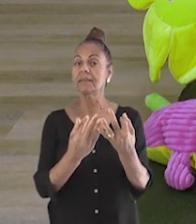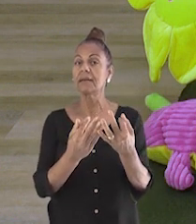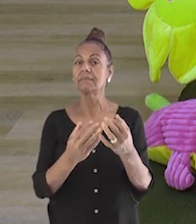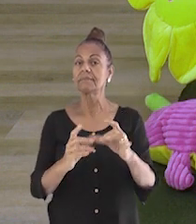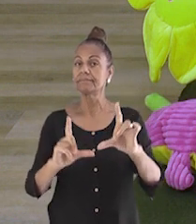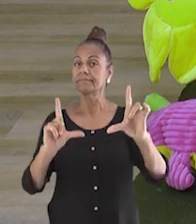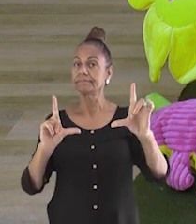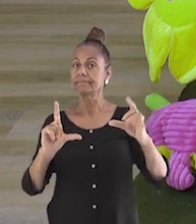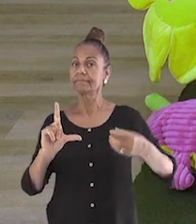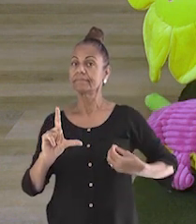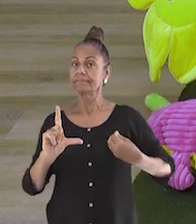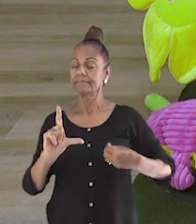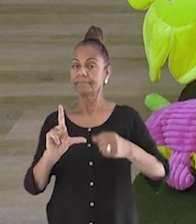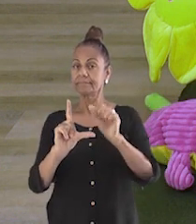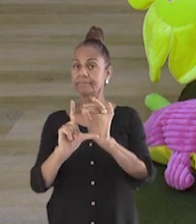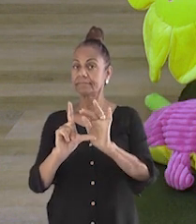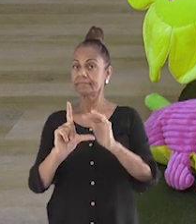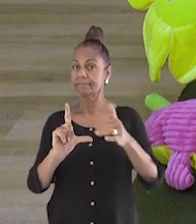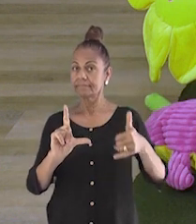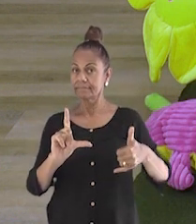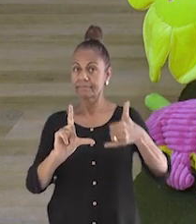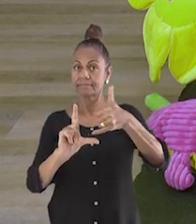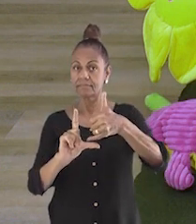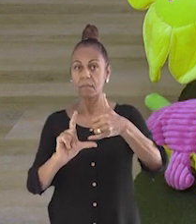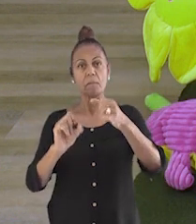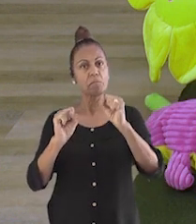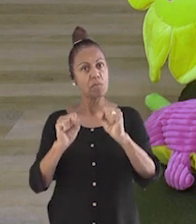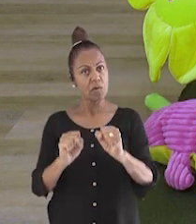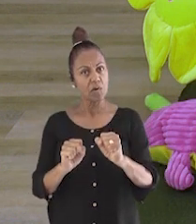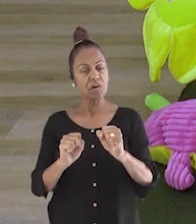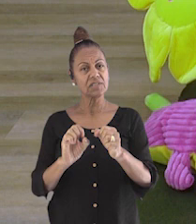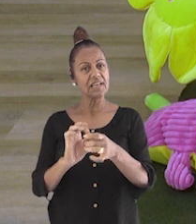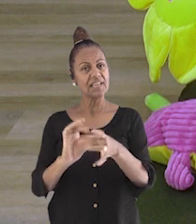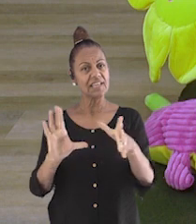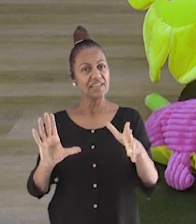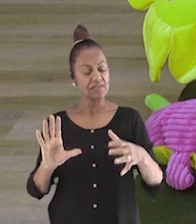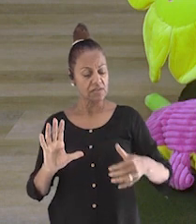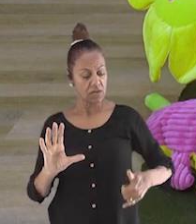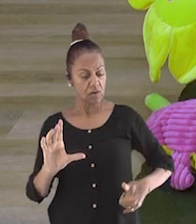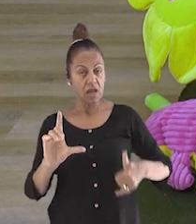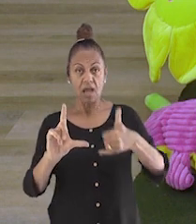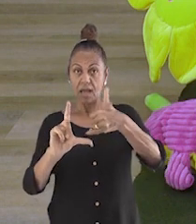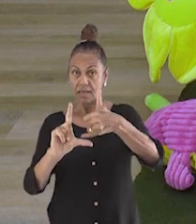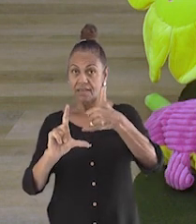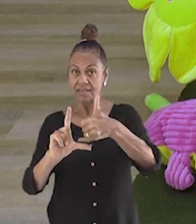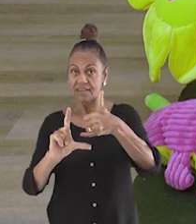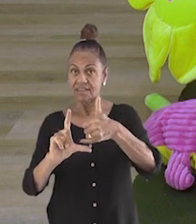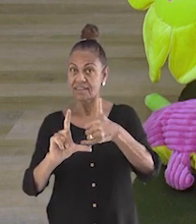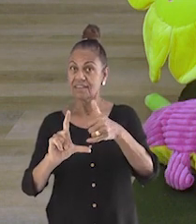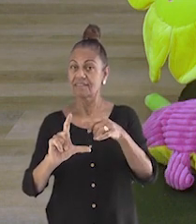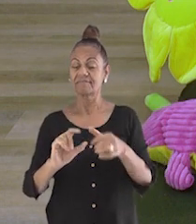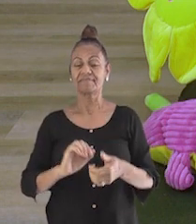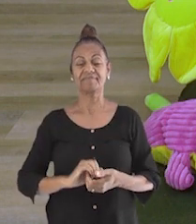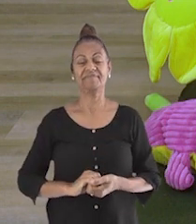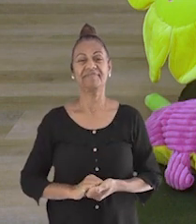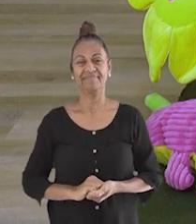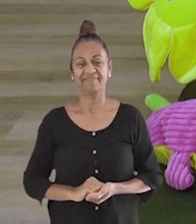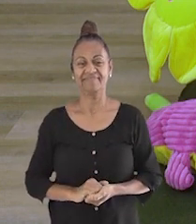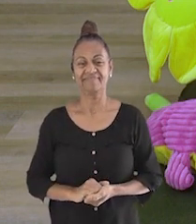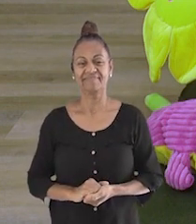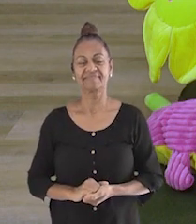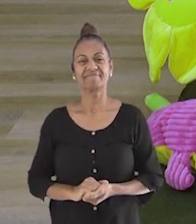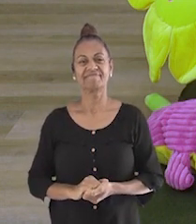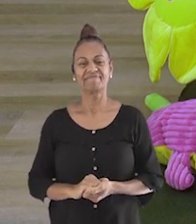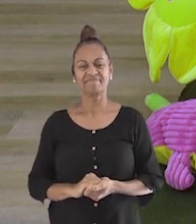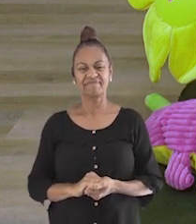crianças e famílias, ainda não registraram sua presença nessa interação, pode fazer agora.